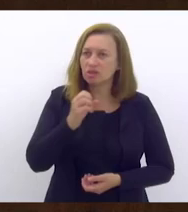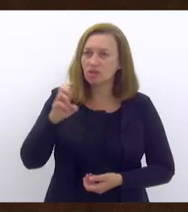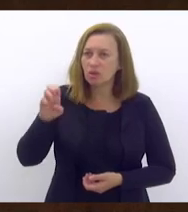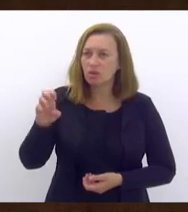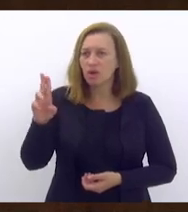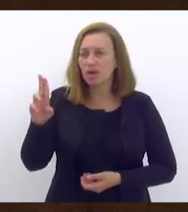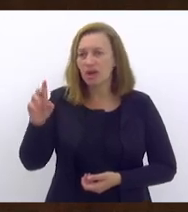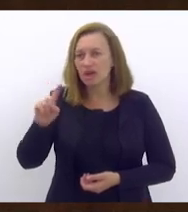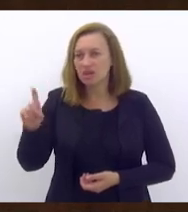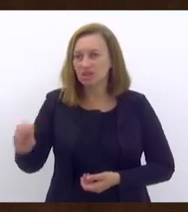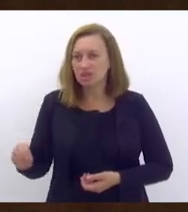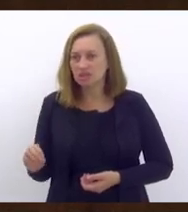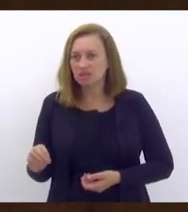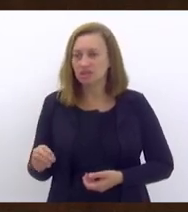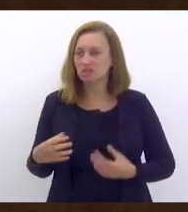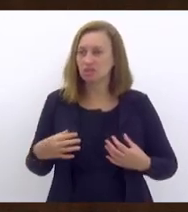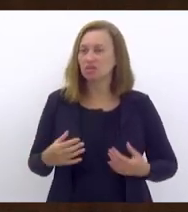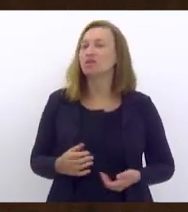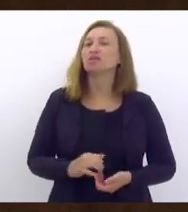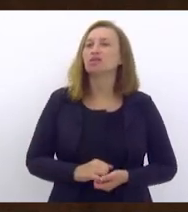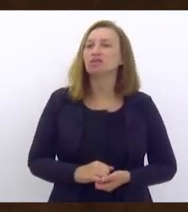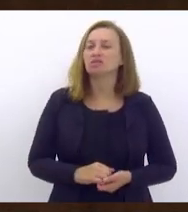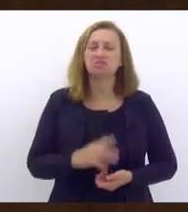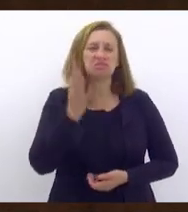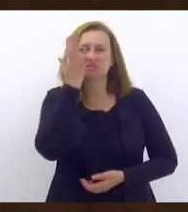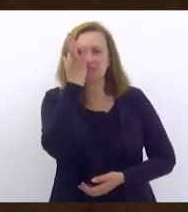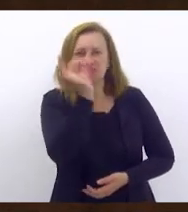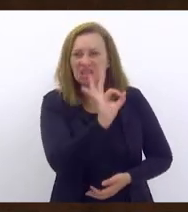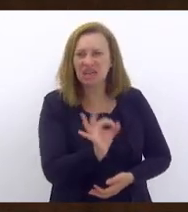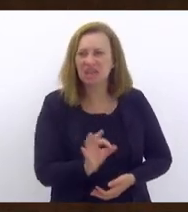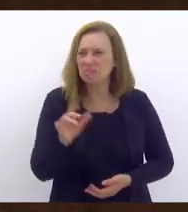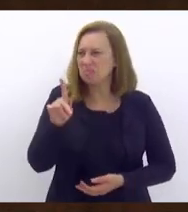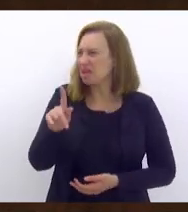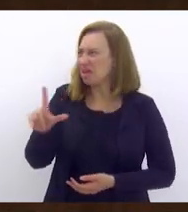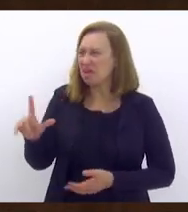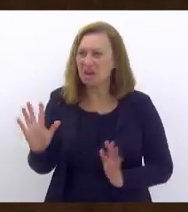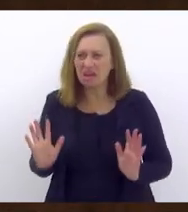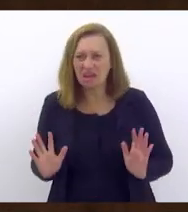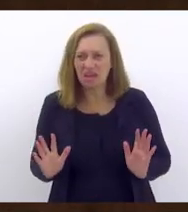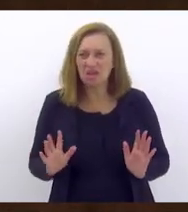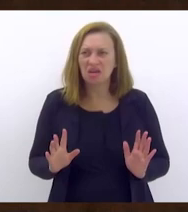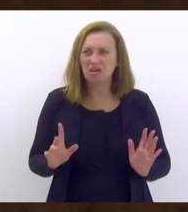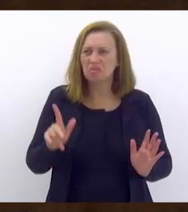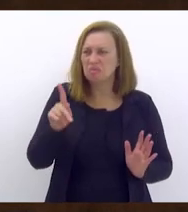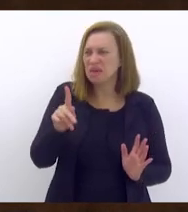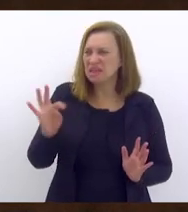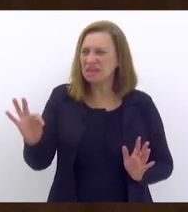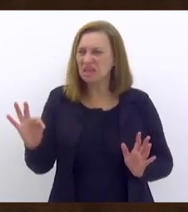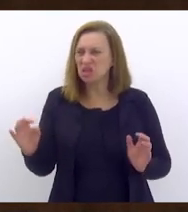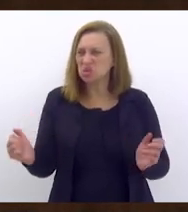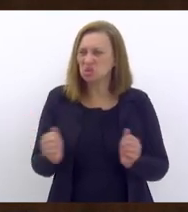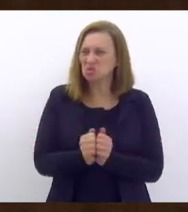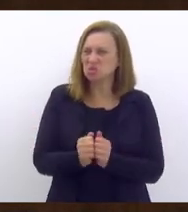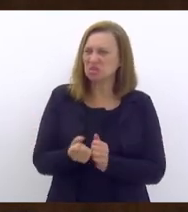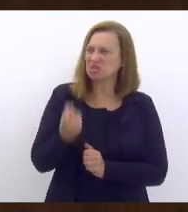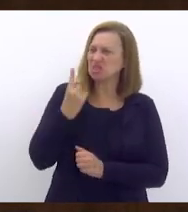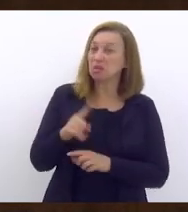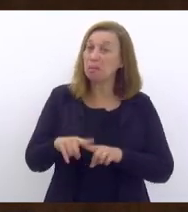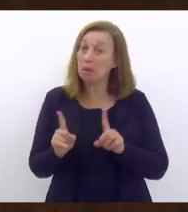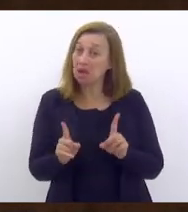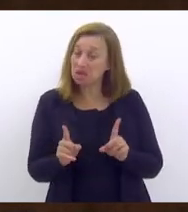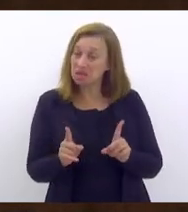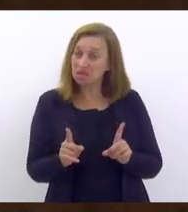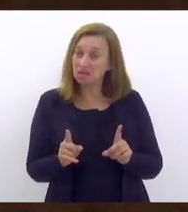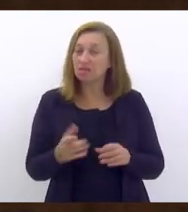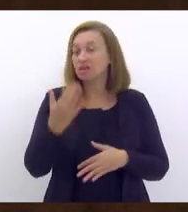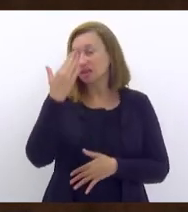Cláudio Castro uma comenda de não sei o que da UERJ, eu não entendi nada. PL com PT, estava um negócio meio estranho. Mas, de qualquer forma, Anderson, eu